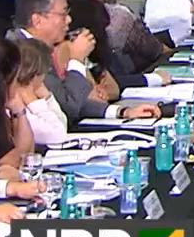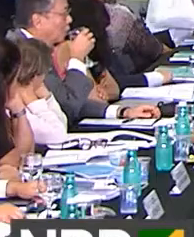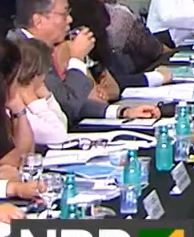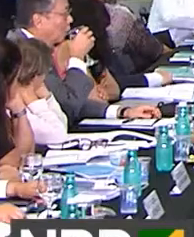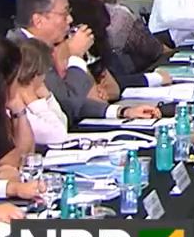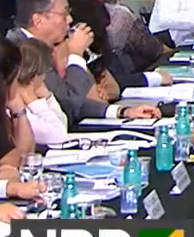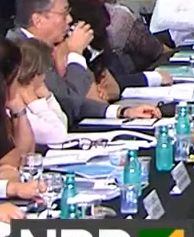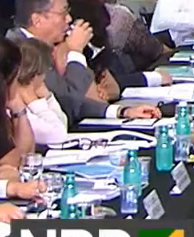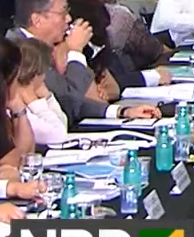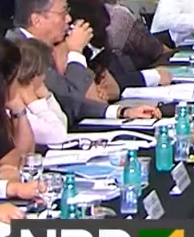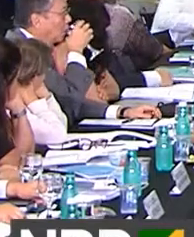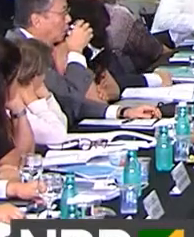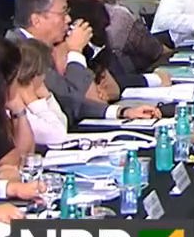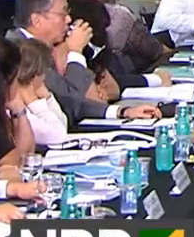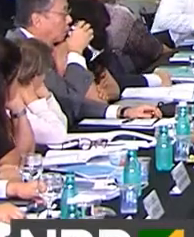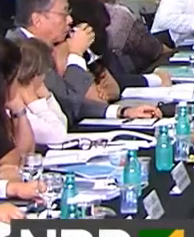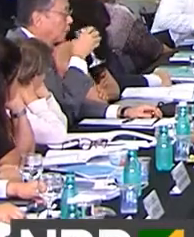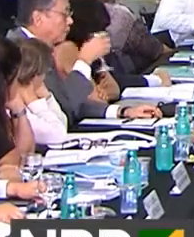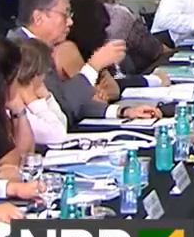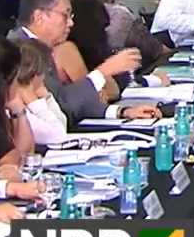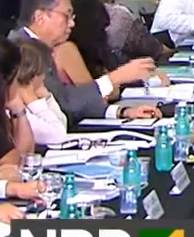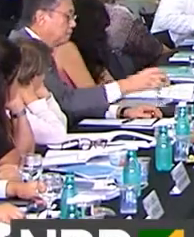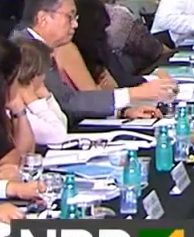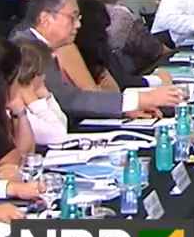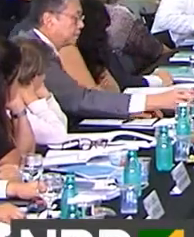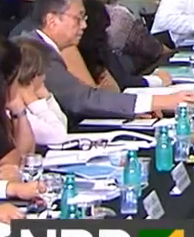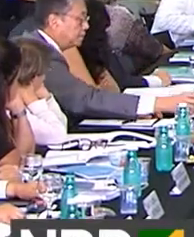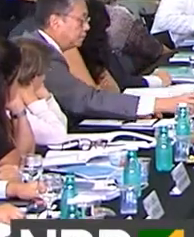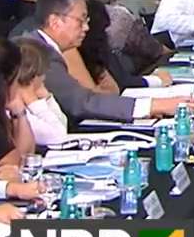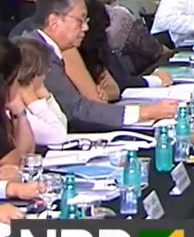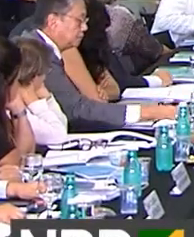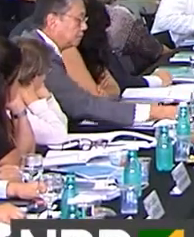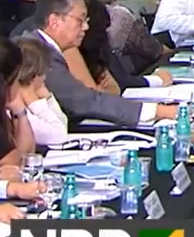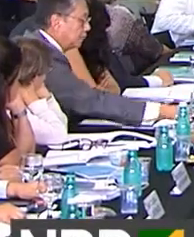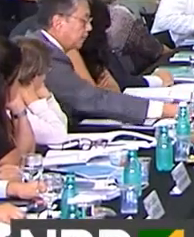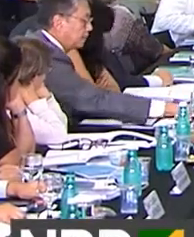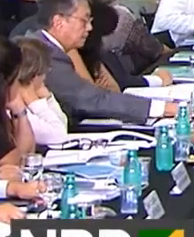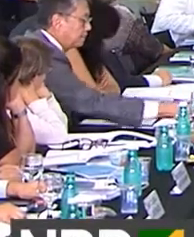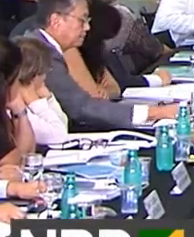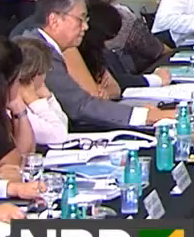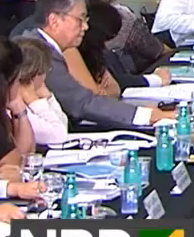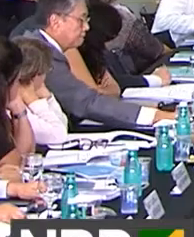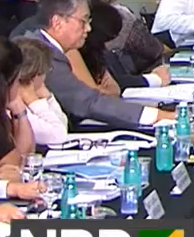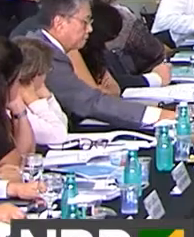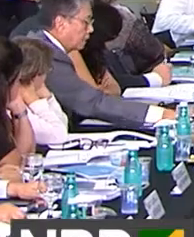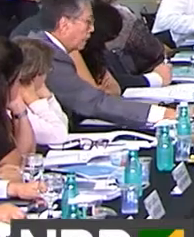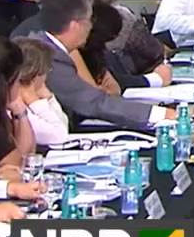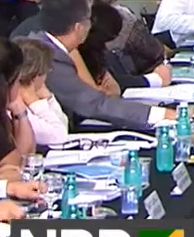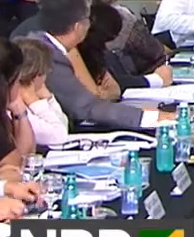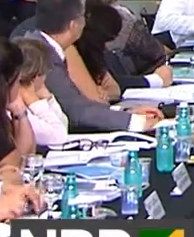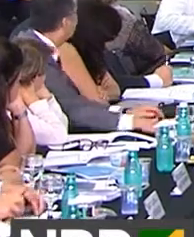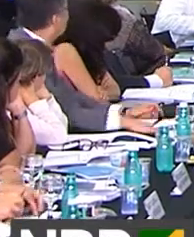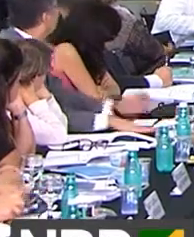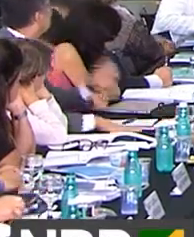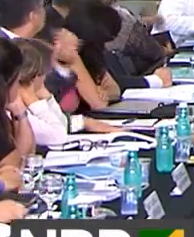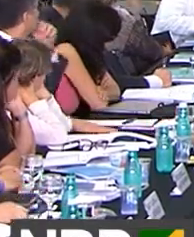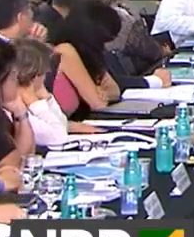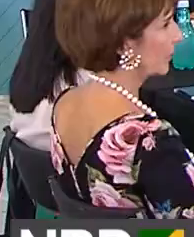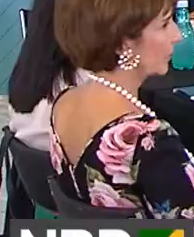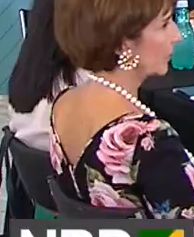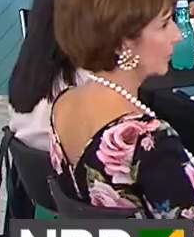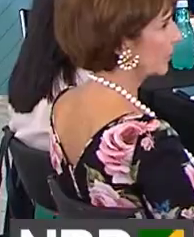tudo bem agora vamos ouvir os comentários né os meios do estado 1º - meirelles tem falado